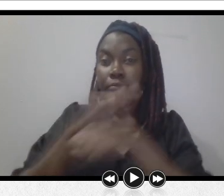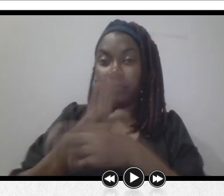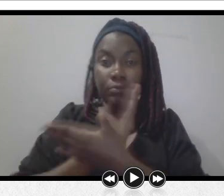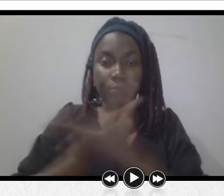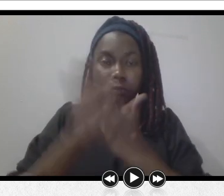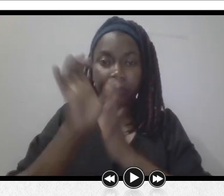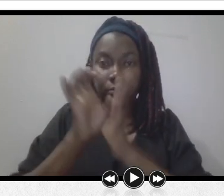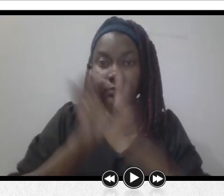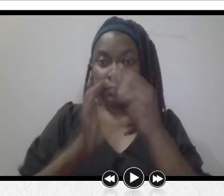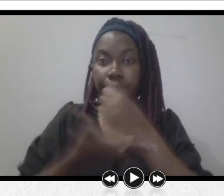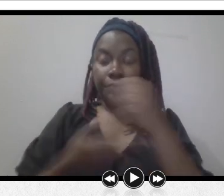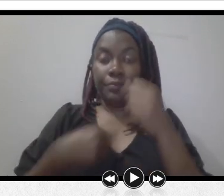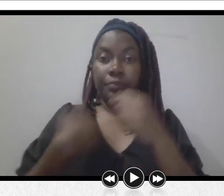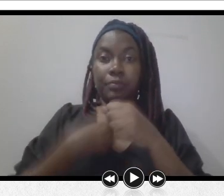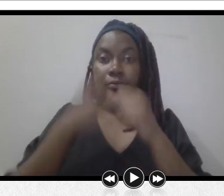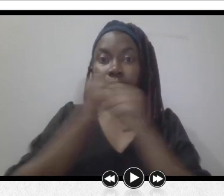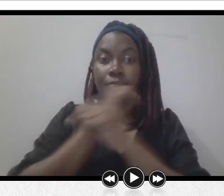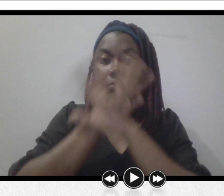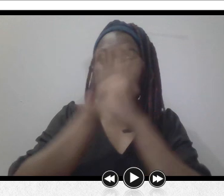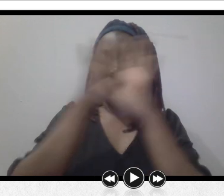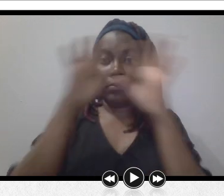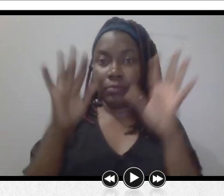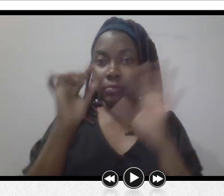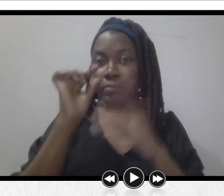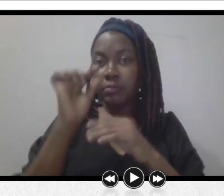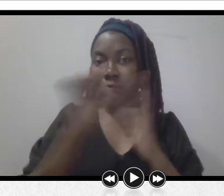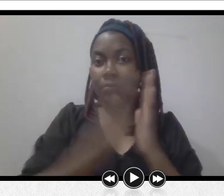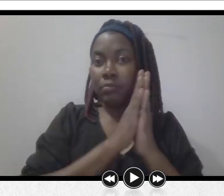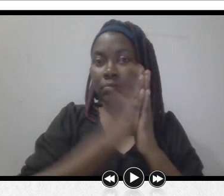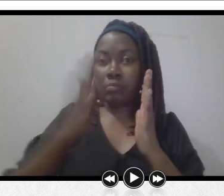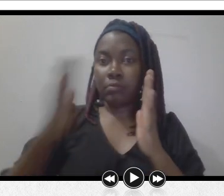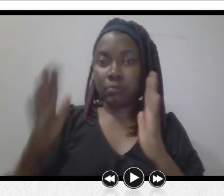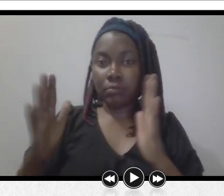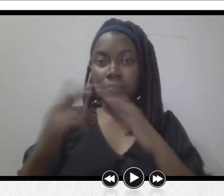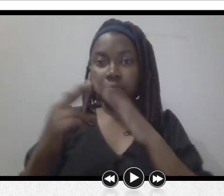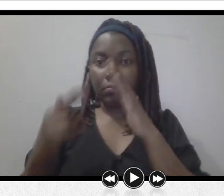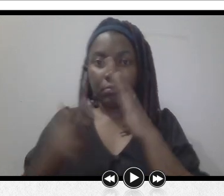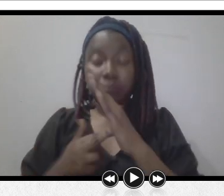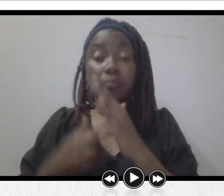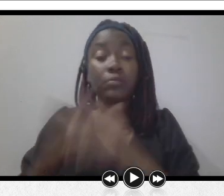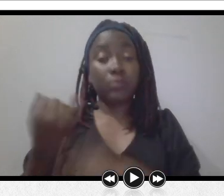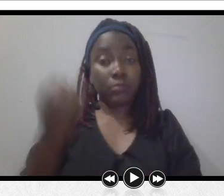básicos para que a gente possa compreender um pouco sobre os reflexos da regulação e a sua importância.